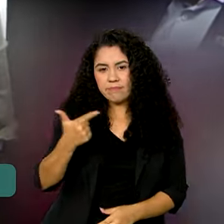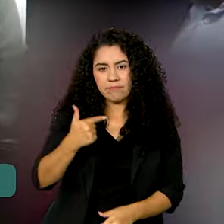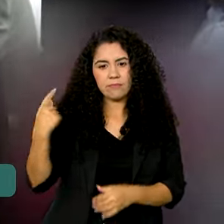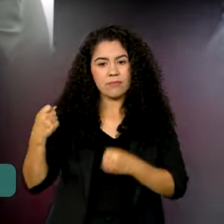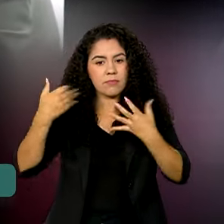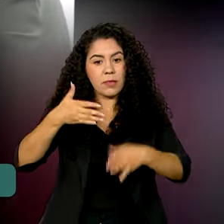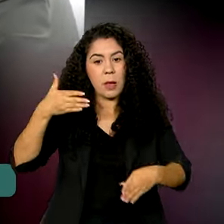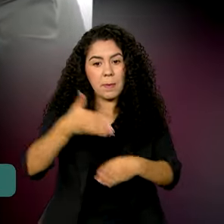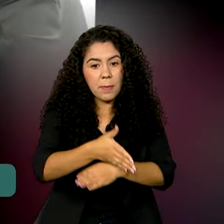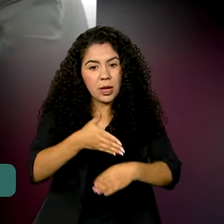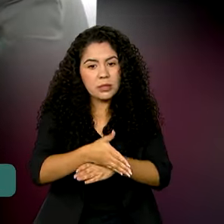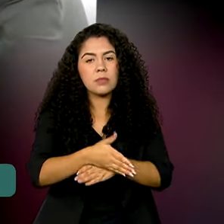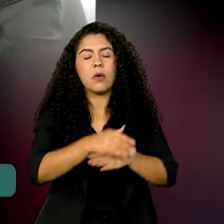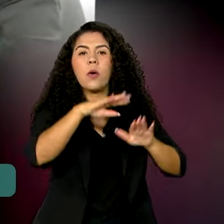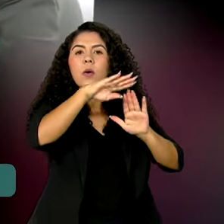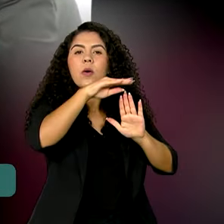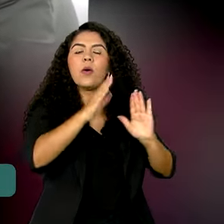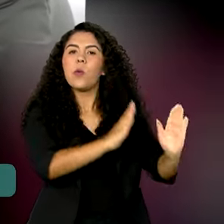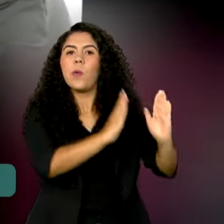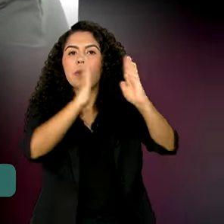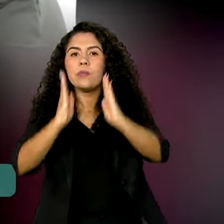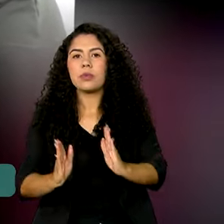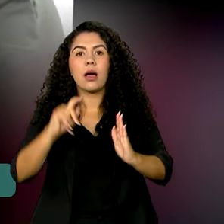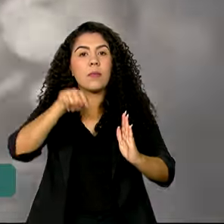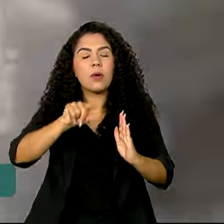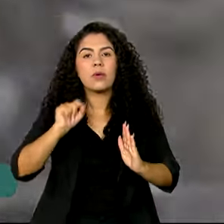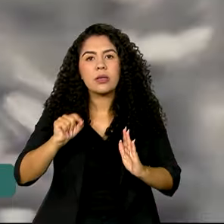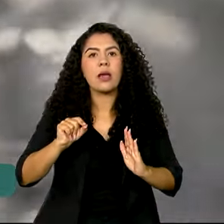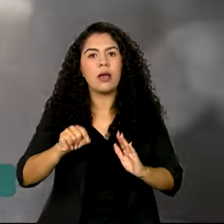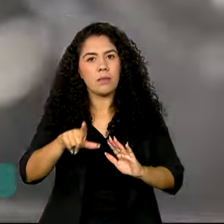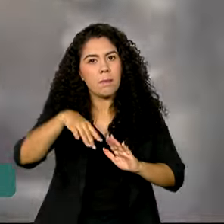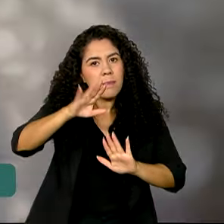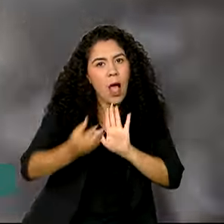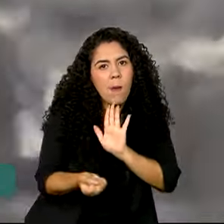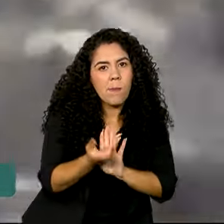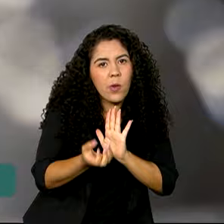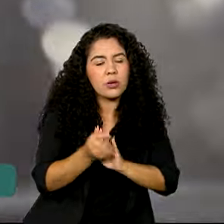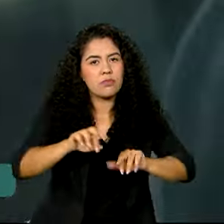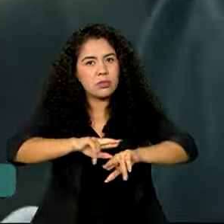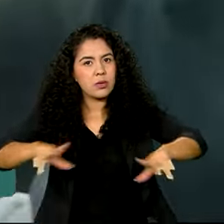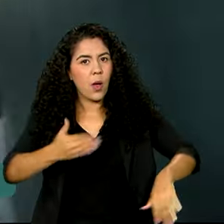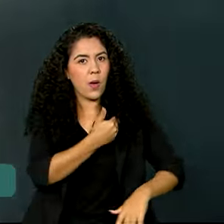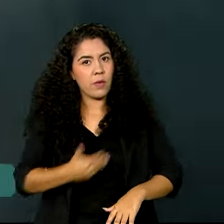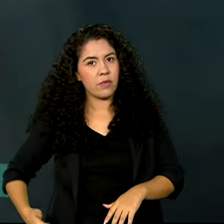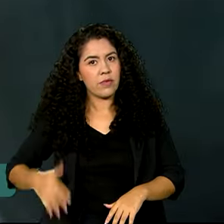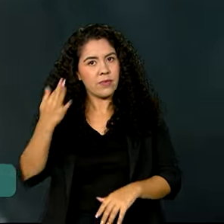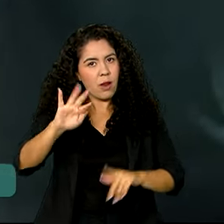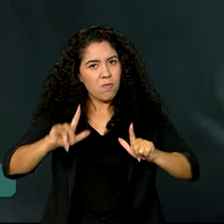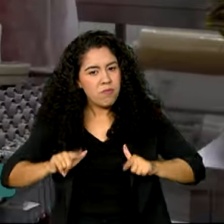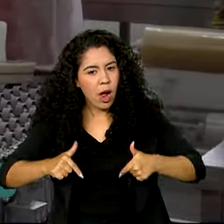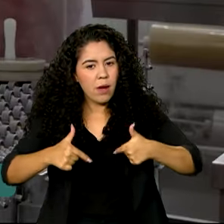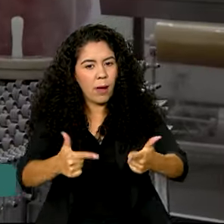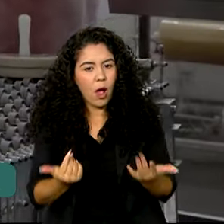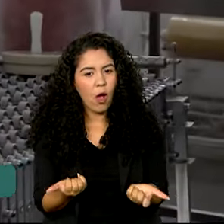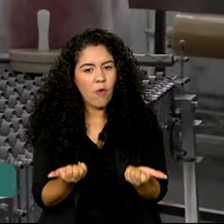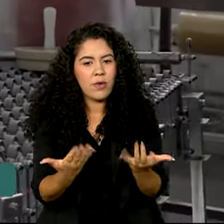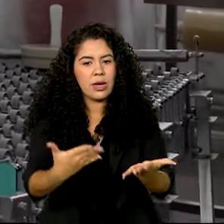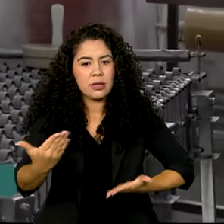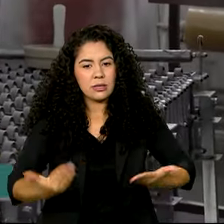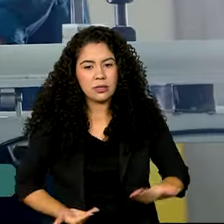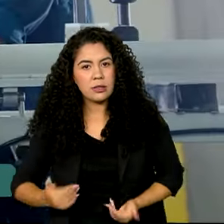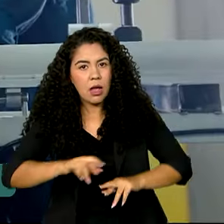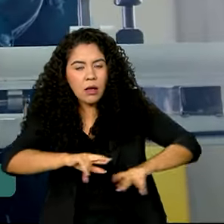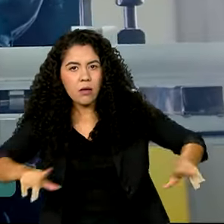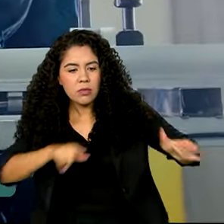uma etapa do programa Brasil Mais Produtivo, iniciativa do governo federal que oferece serviços de